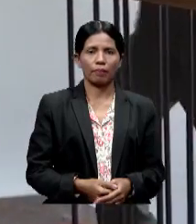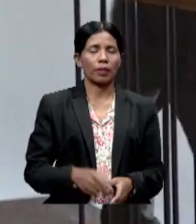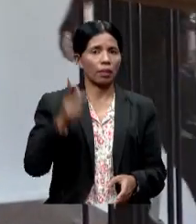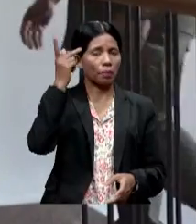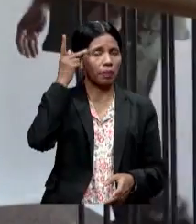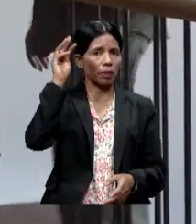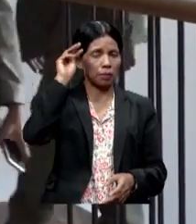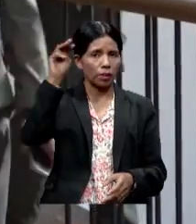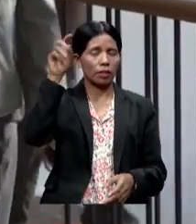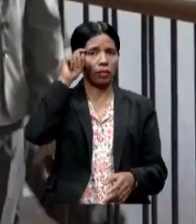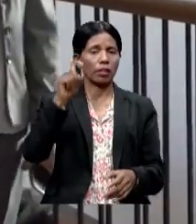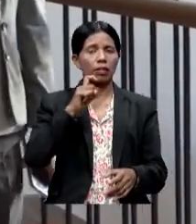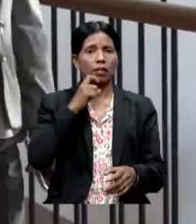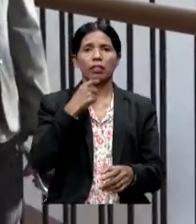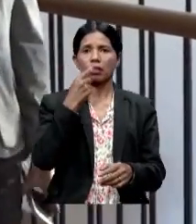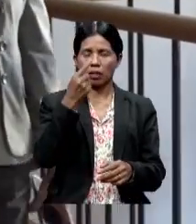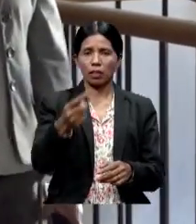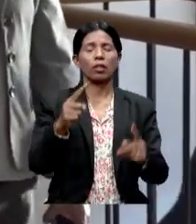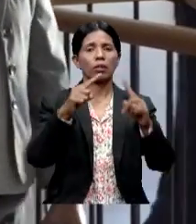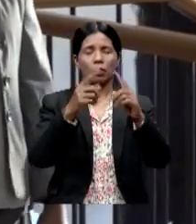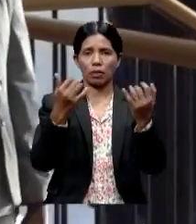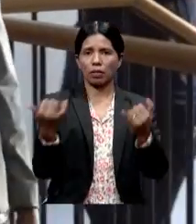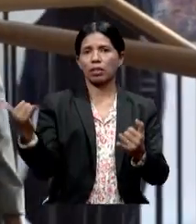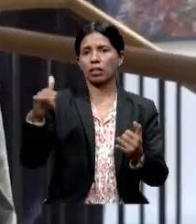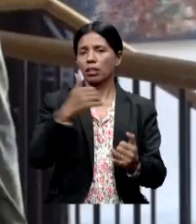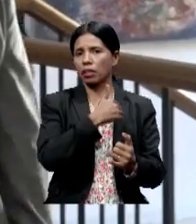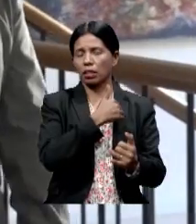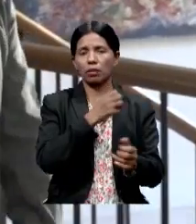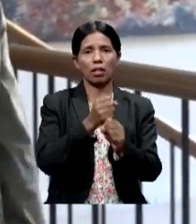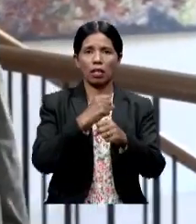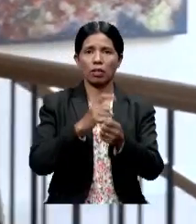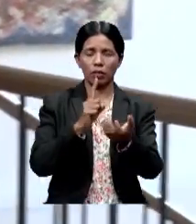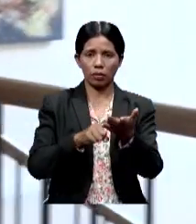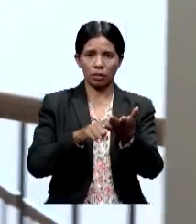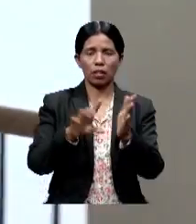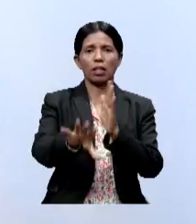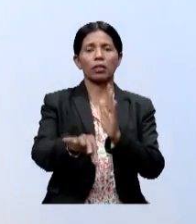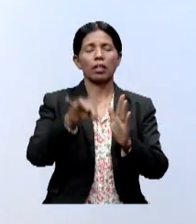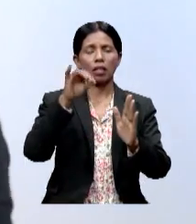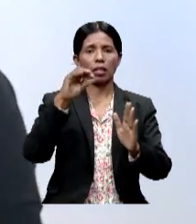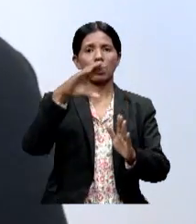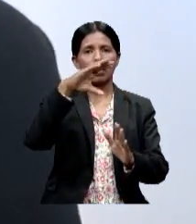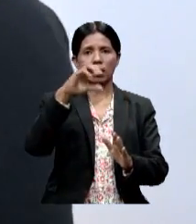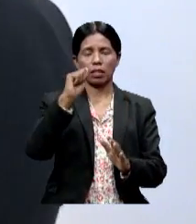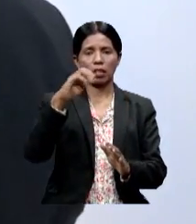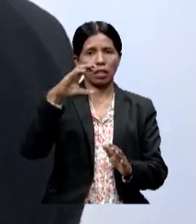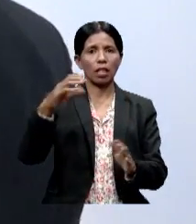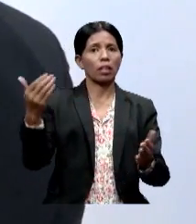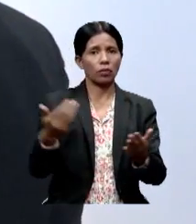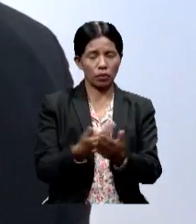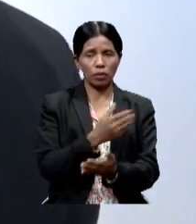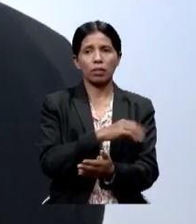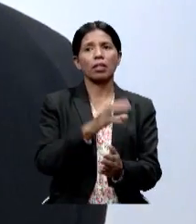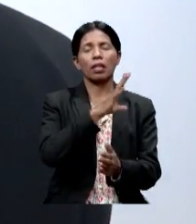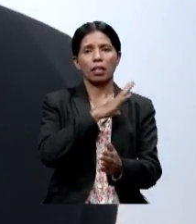Primeiro-ministro Kairala Sanana Guzmão Hateten, to agora será ser o halo discussão autonomia comissário Foncac, também se rei presidente